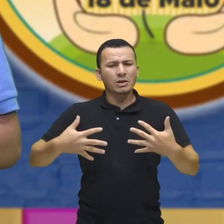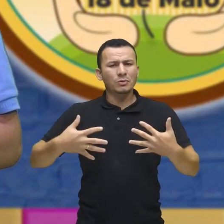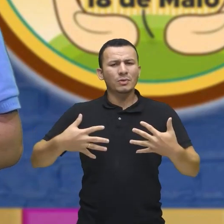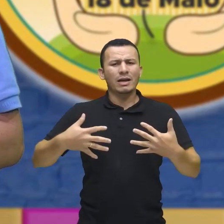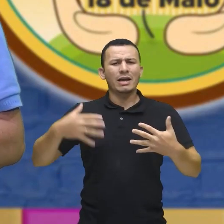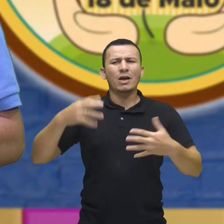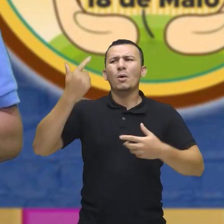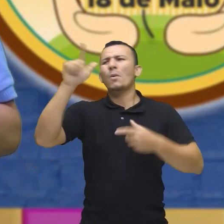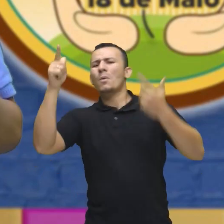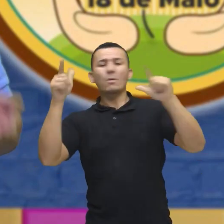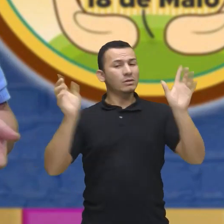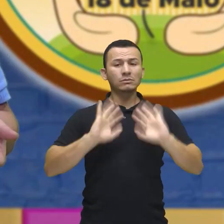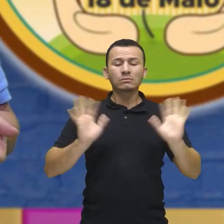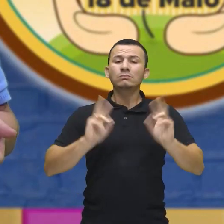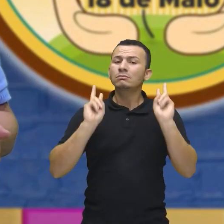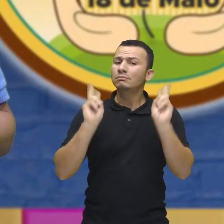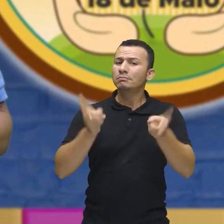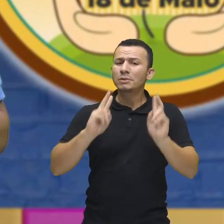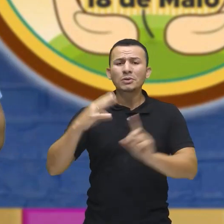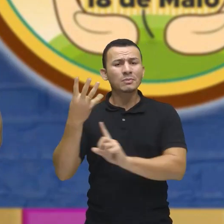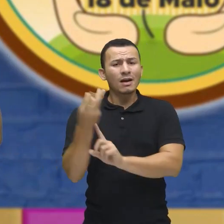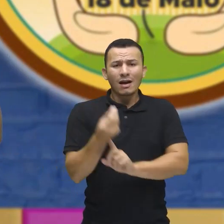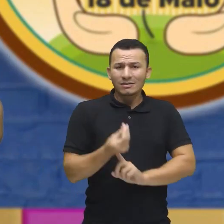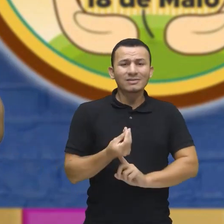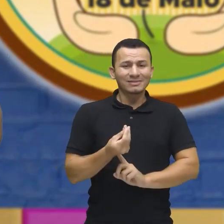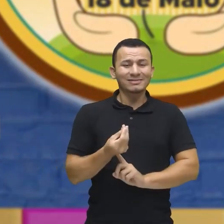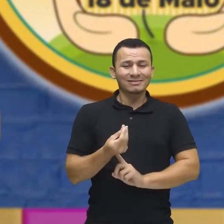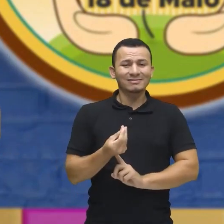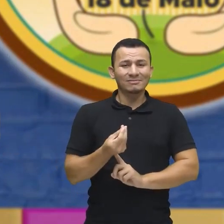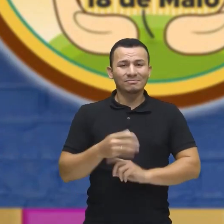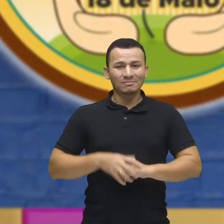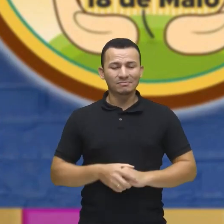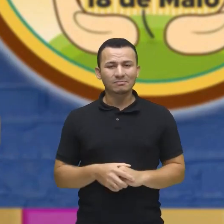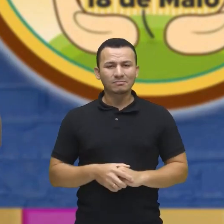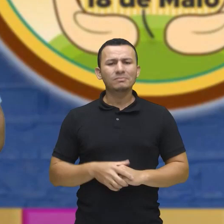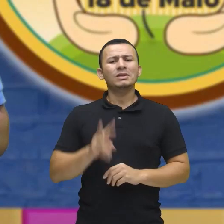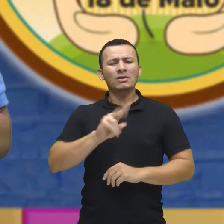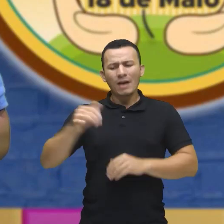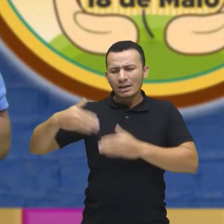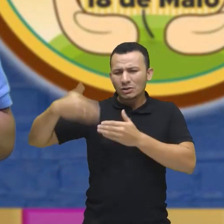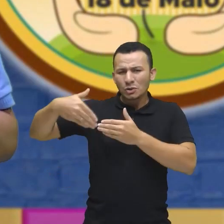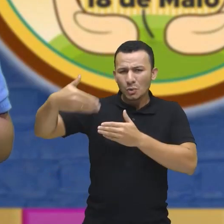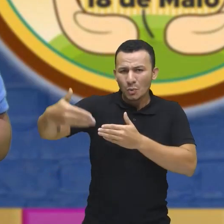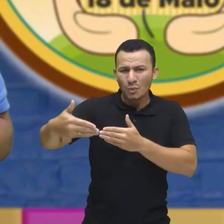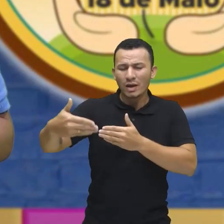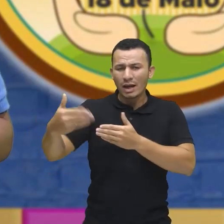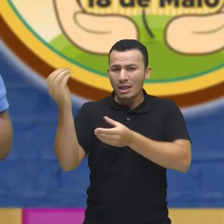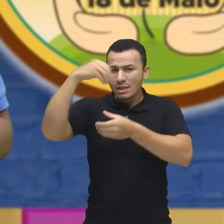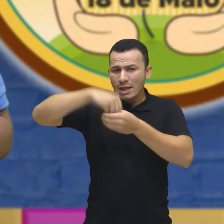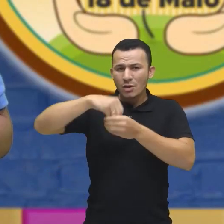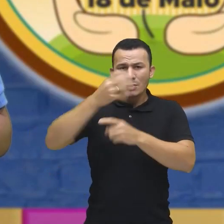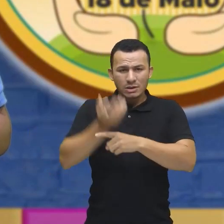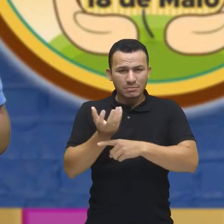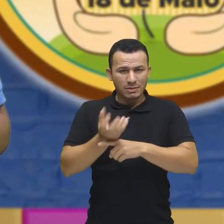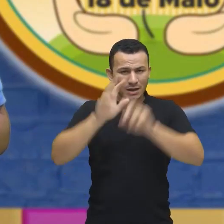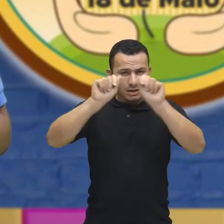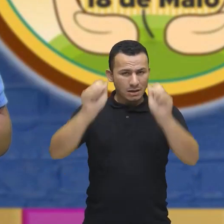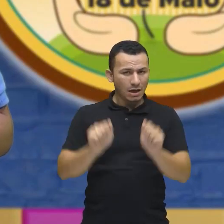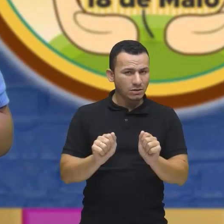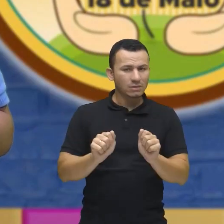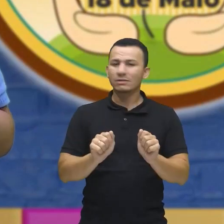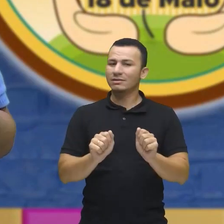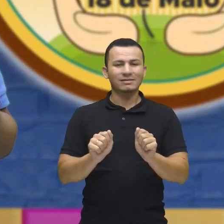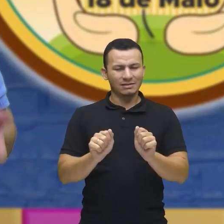diferente. E é arte. Professora, isso vai ser desenvolvido só no componente de arte?